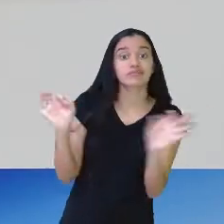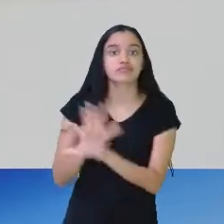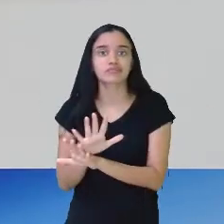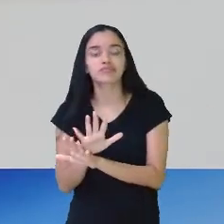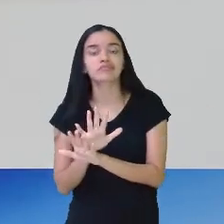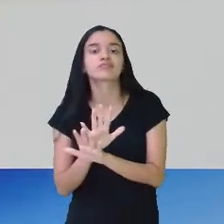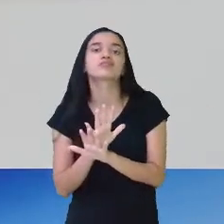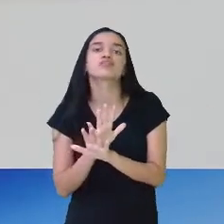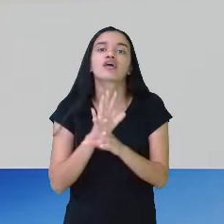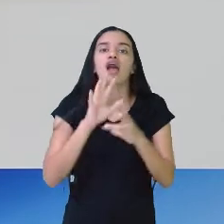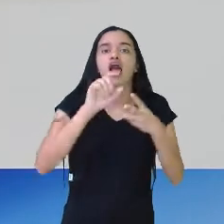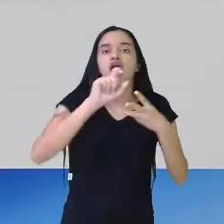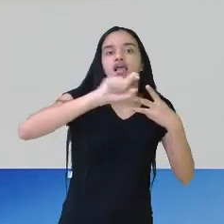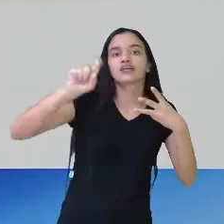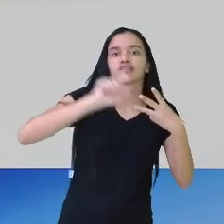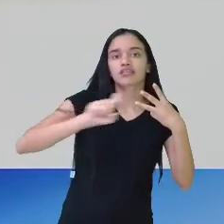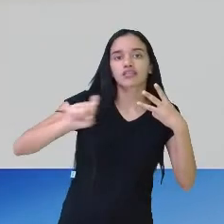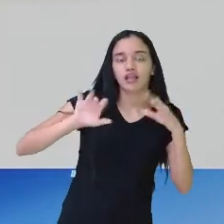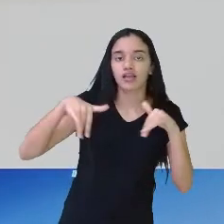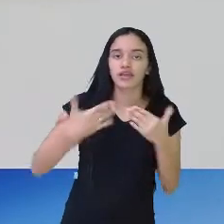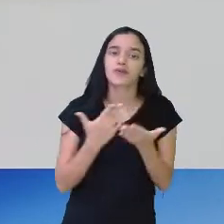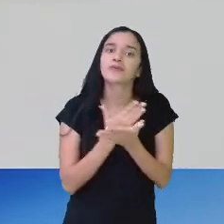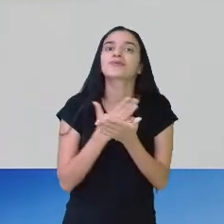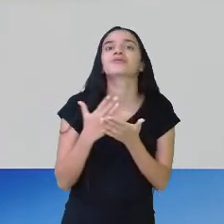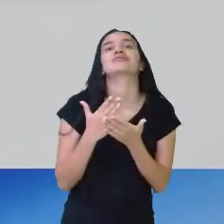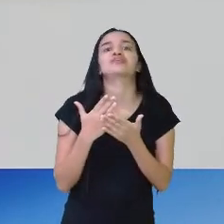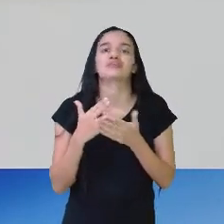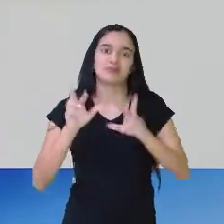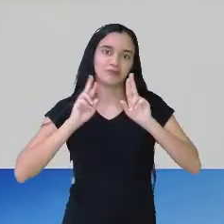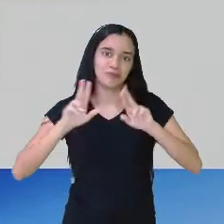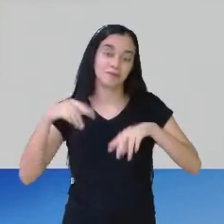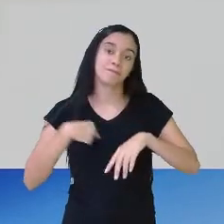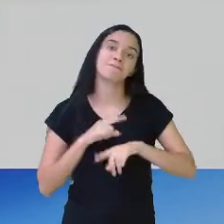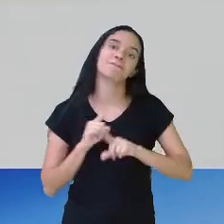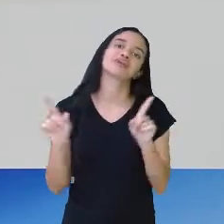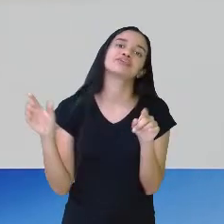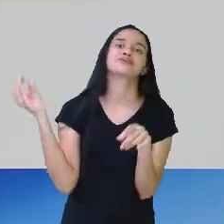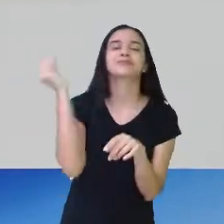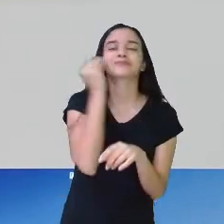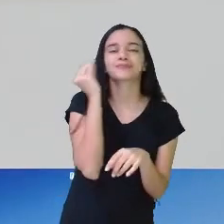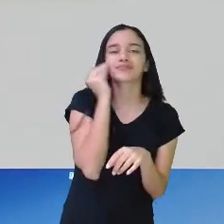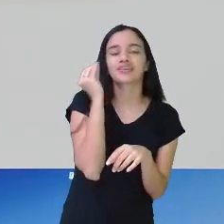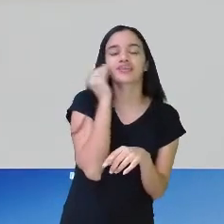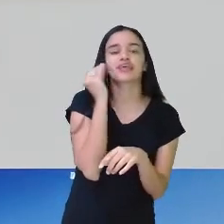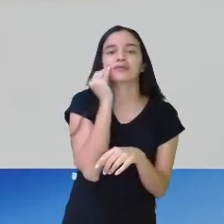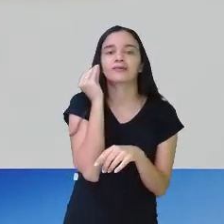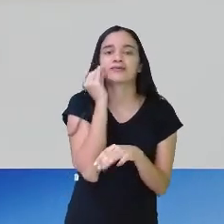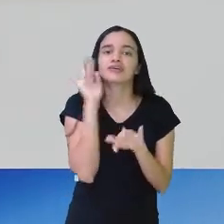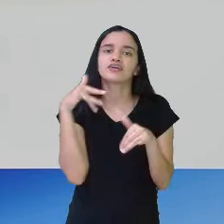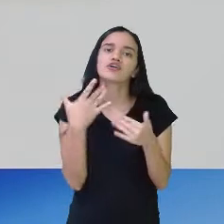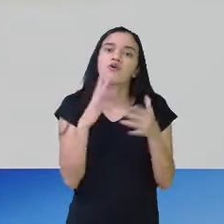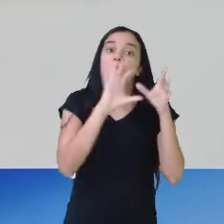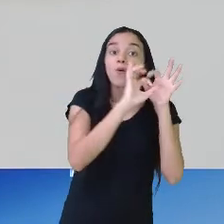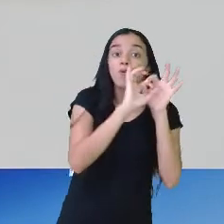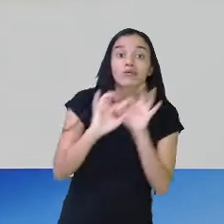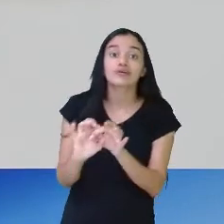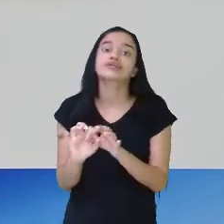3 orações eu consegui, espero, mas eu tentei construir um